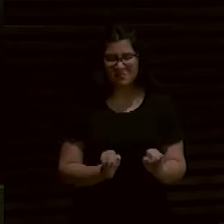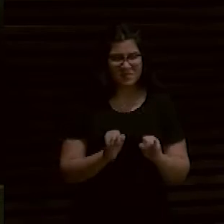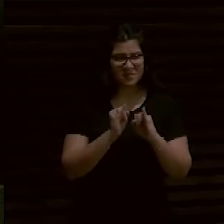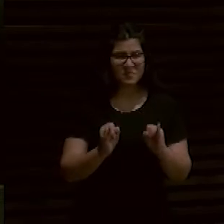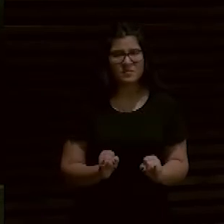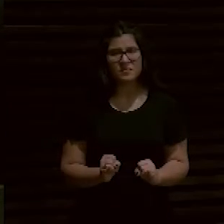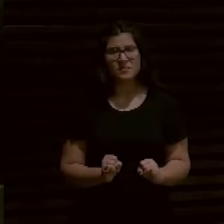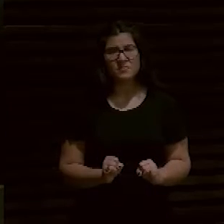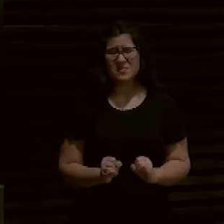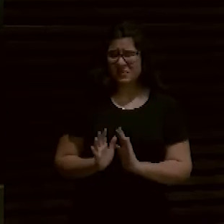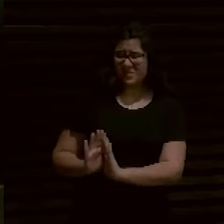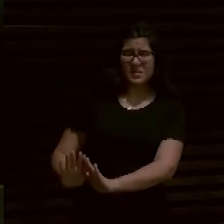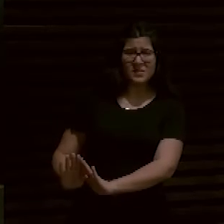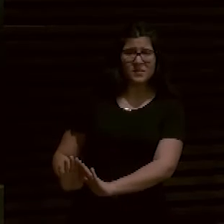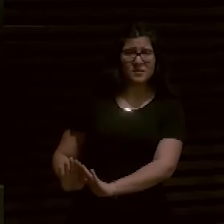templo.